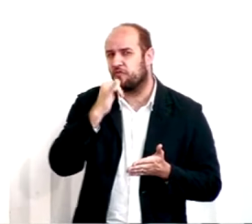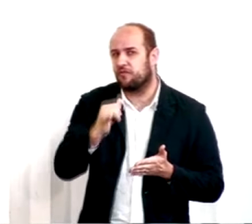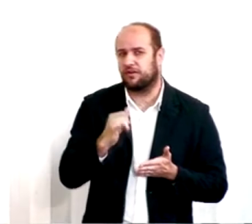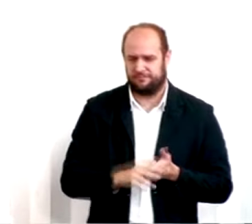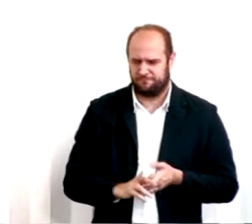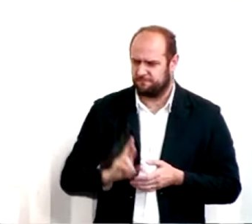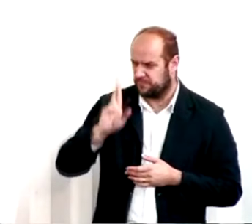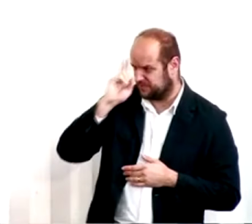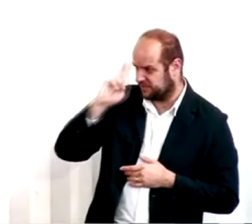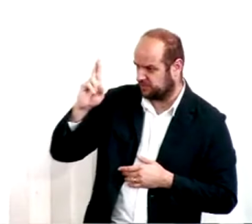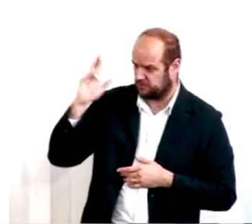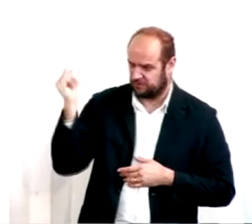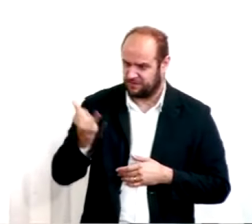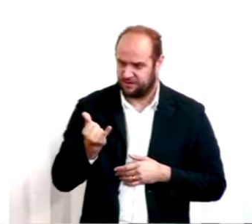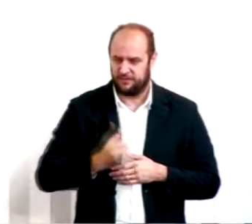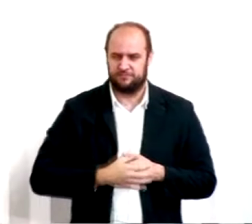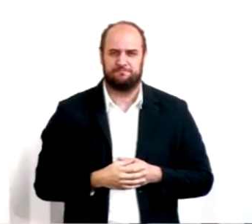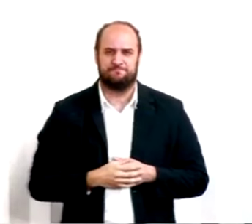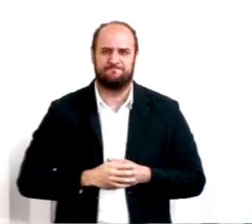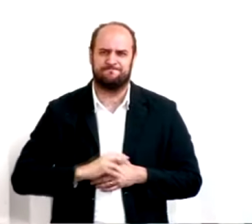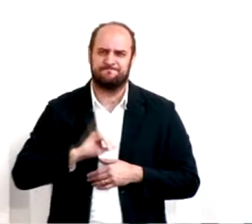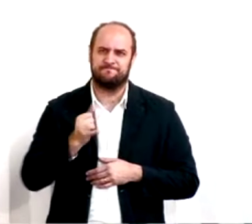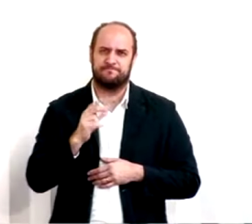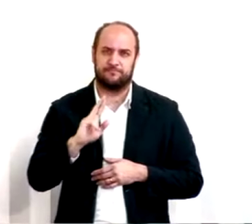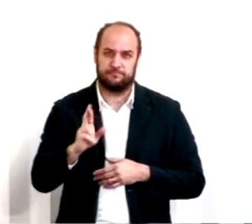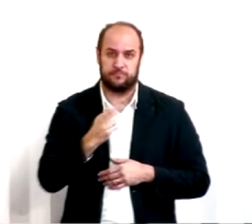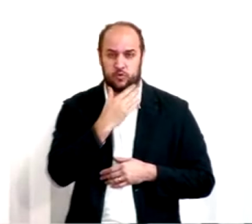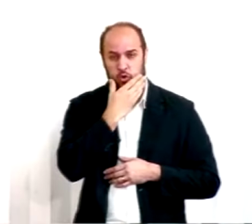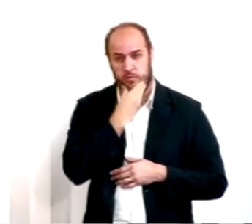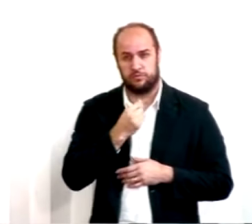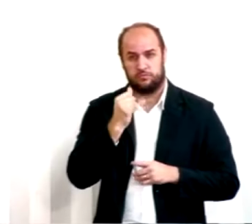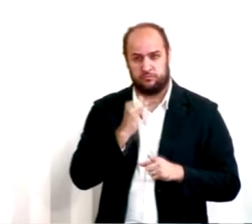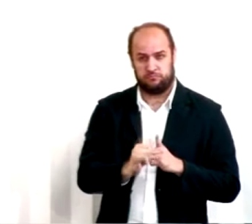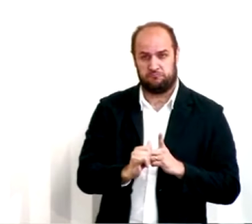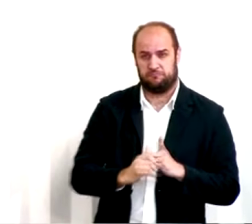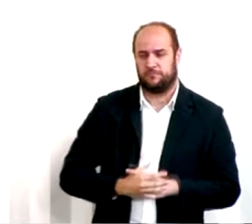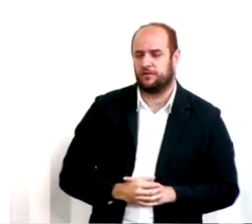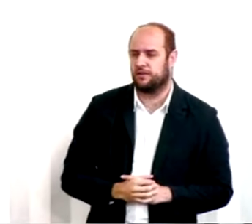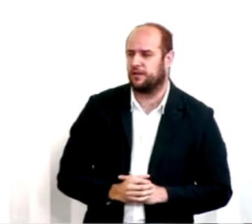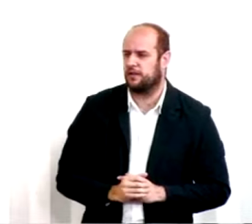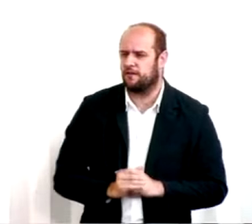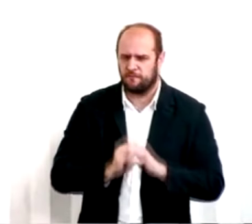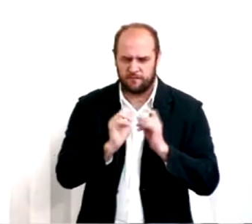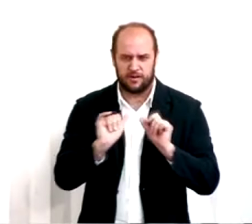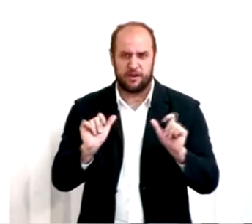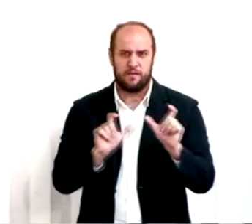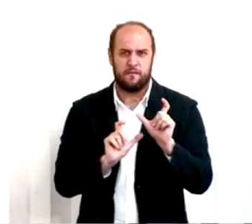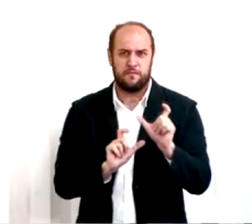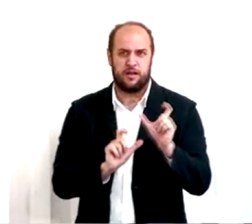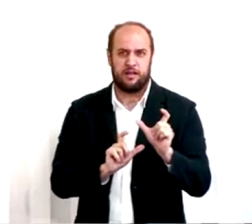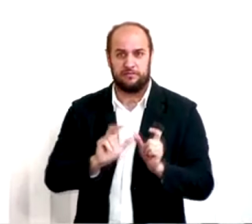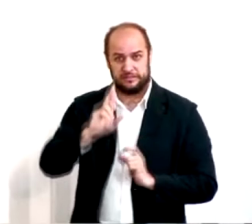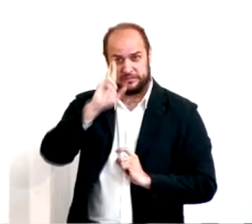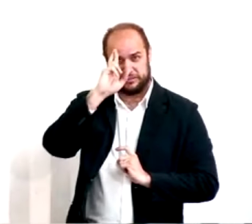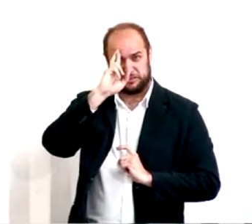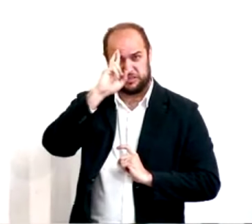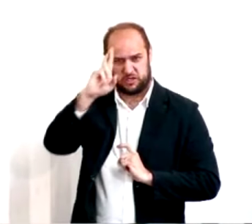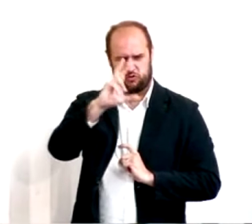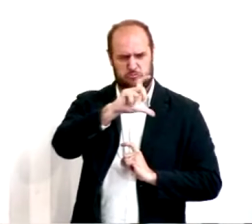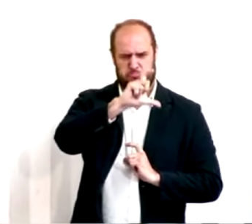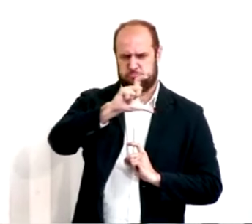diz o senhor em Jeremias é um profeta e fala da parte do pacto a palavra senhor' em caixa alta